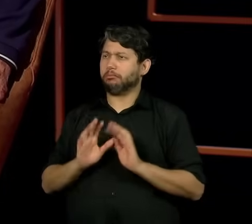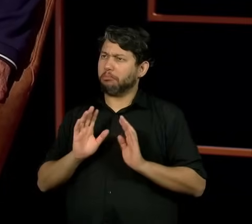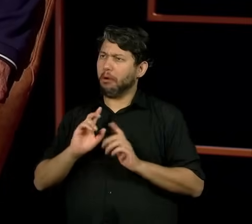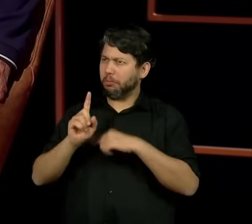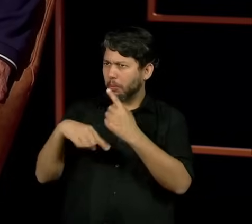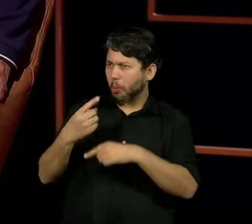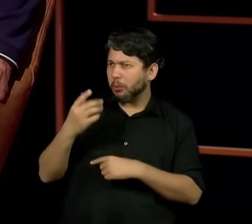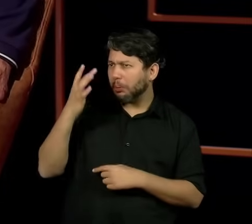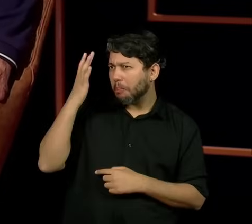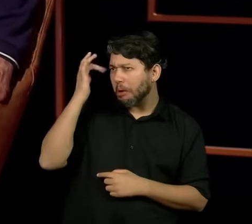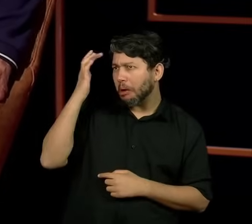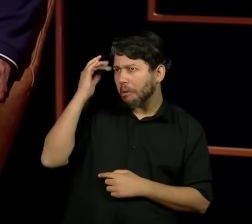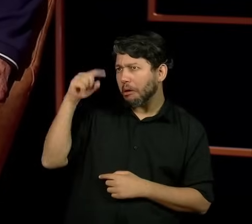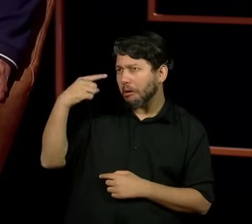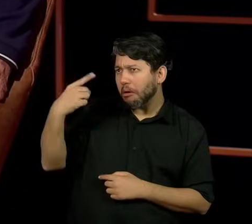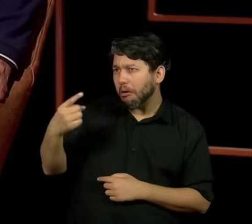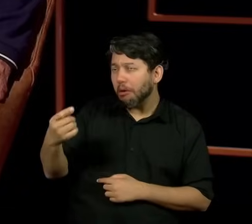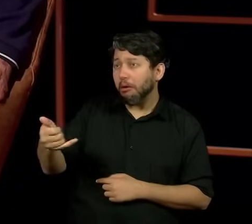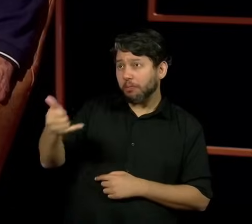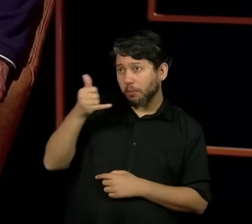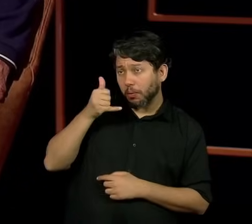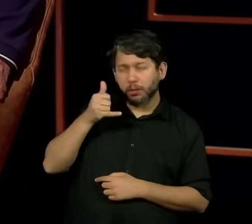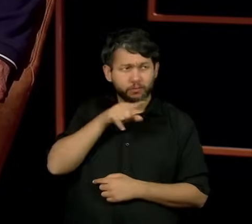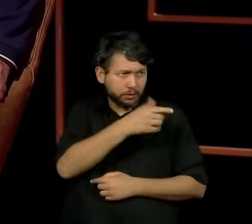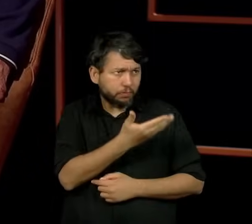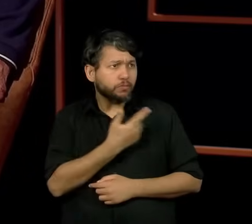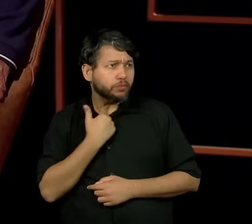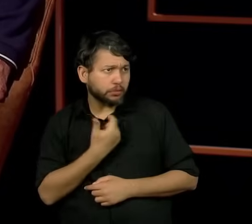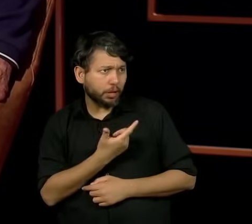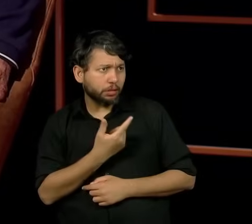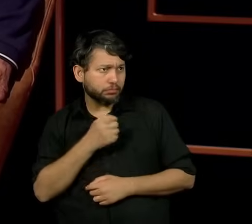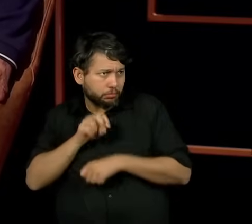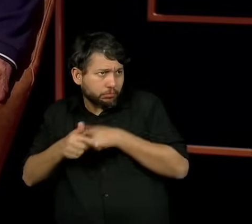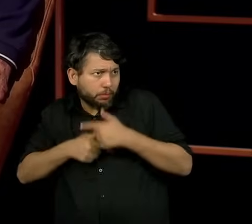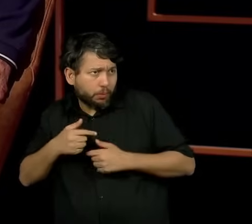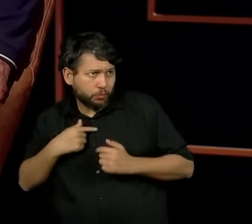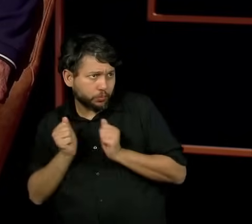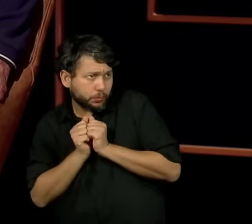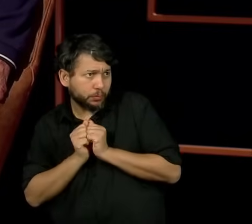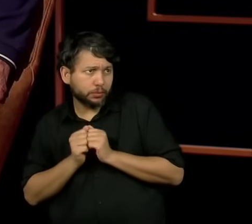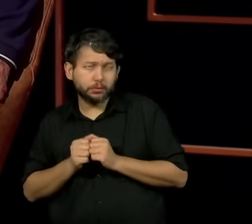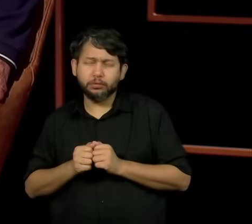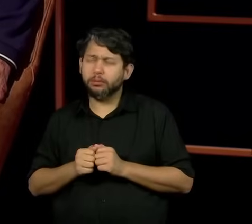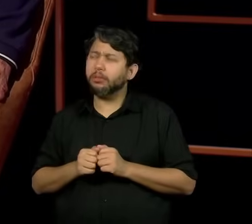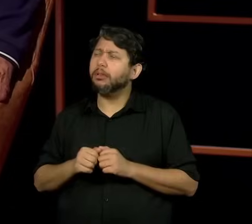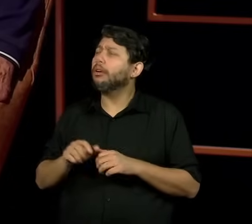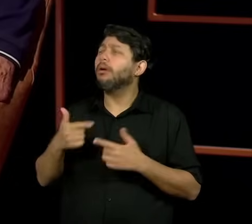você quer vir para cá? Eu falei, quero. Qual é o papel? Não, você vem dirigindo. Eu falei,